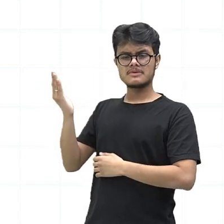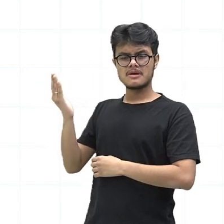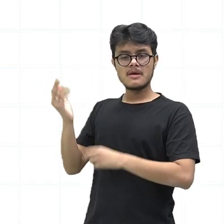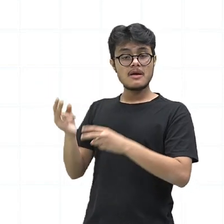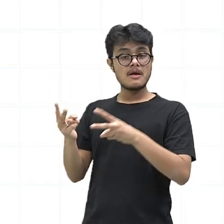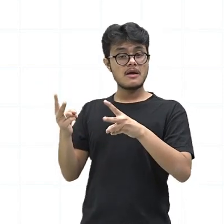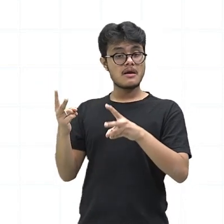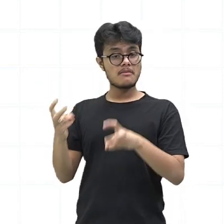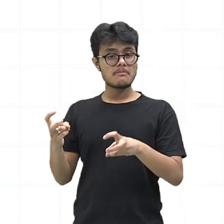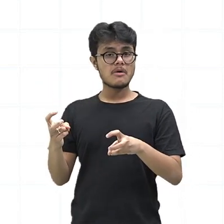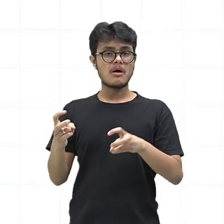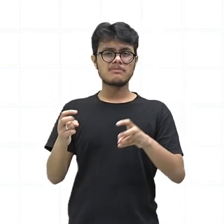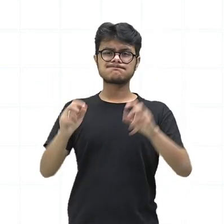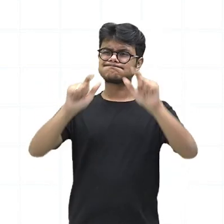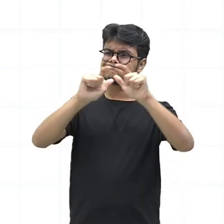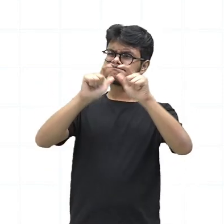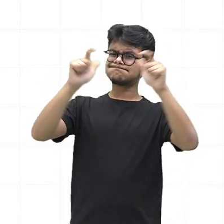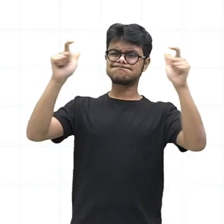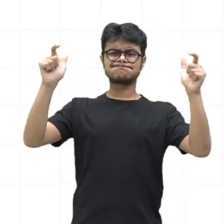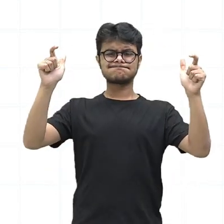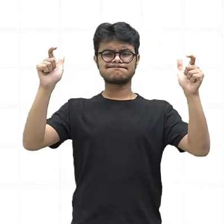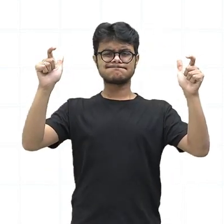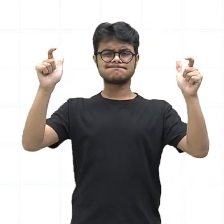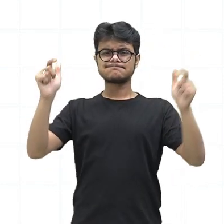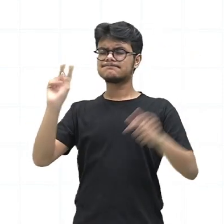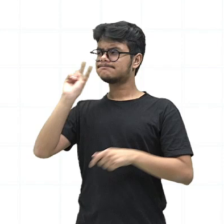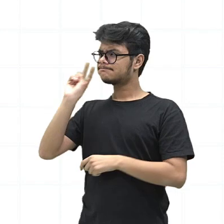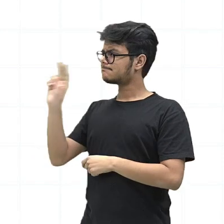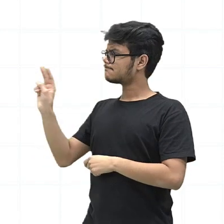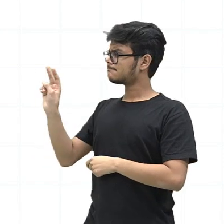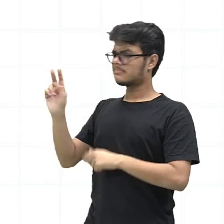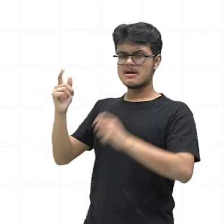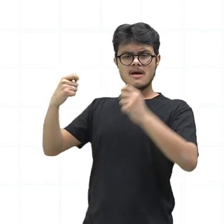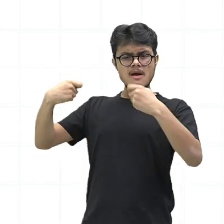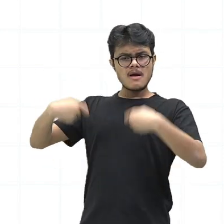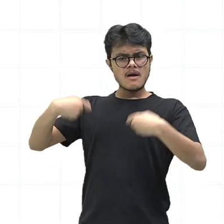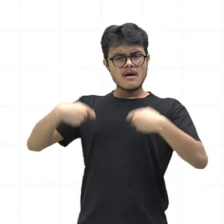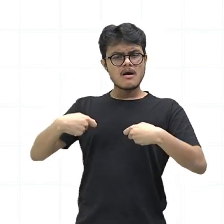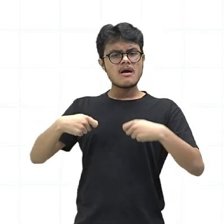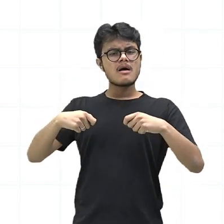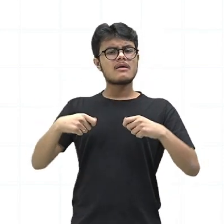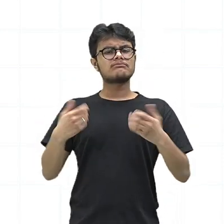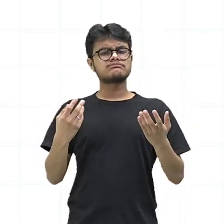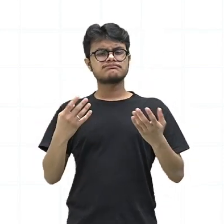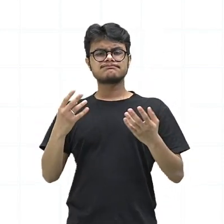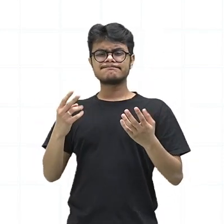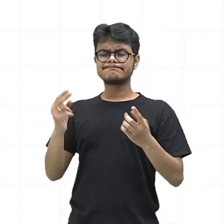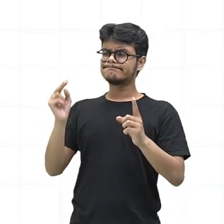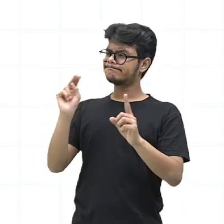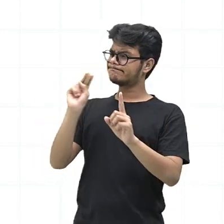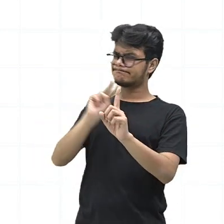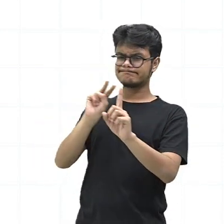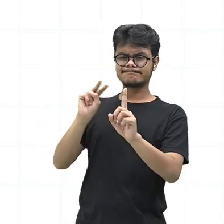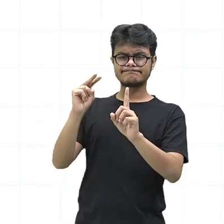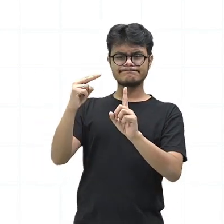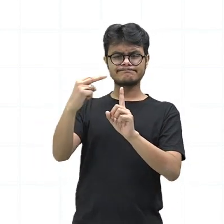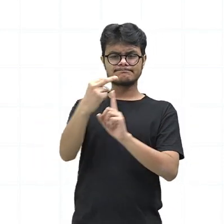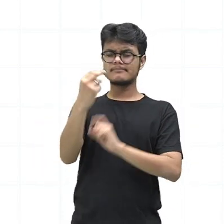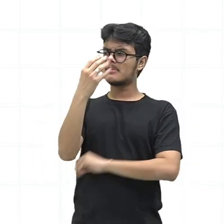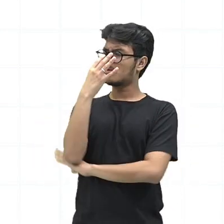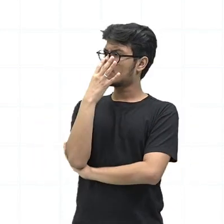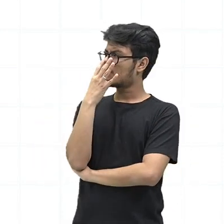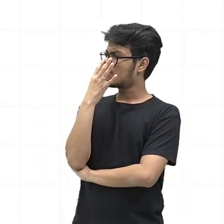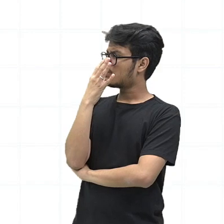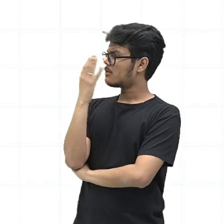uma obra grande e a gente entende que precisa aí da relação do espectador, do apreciador com uma